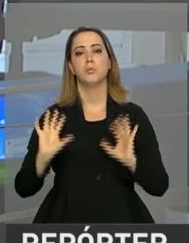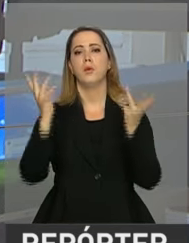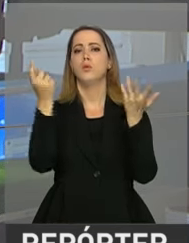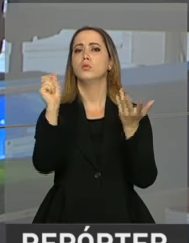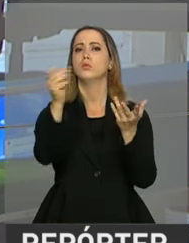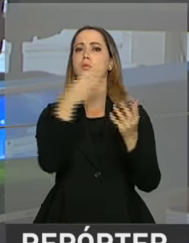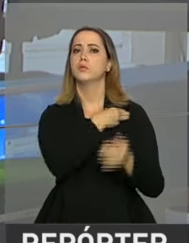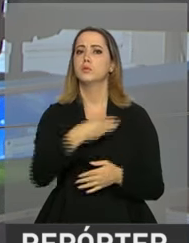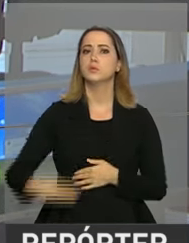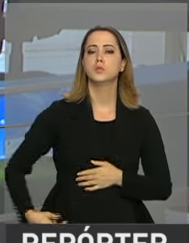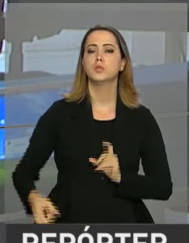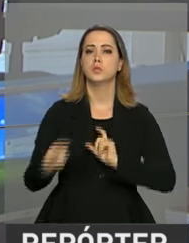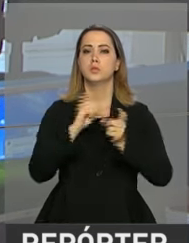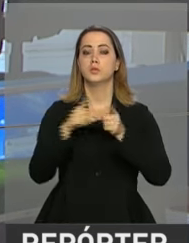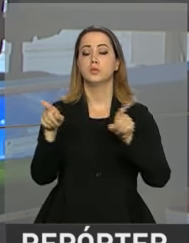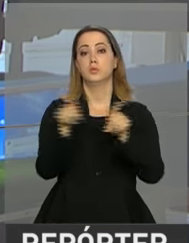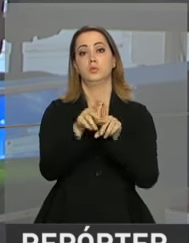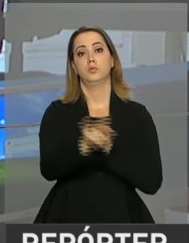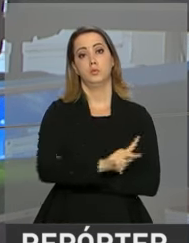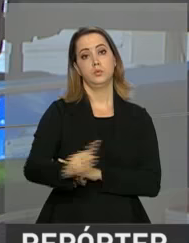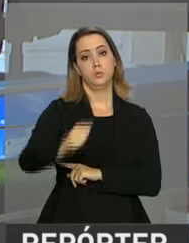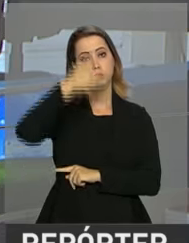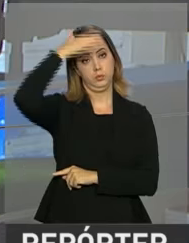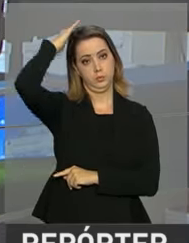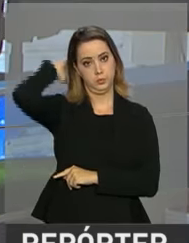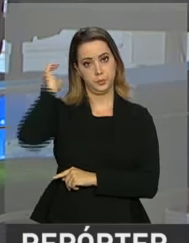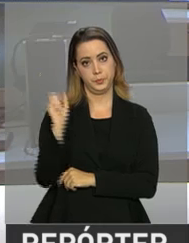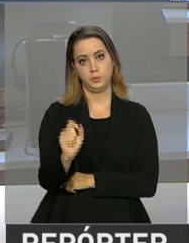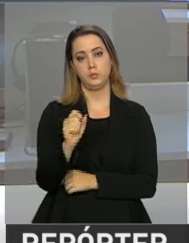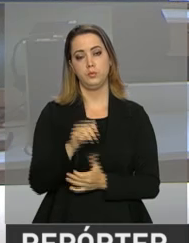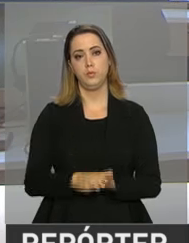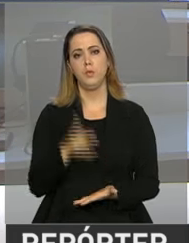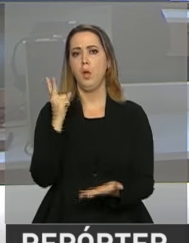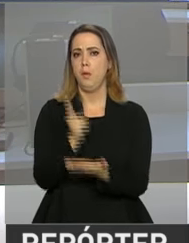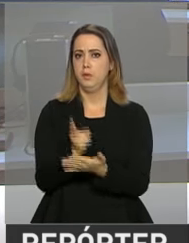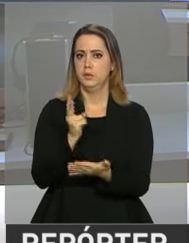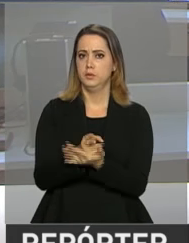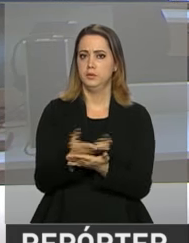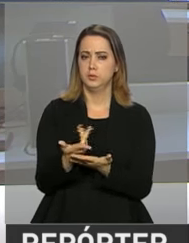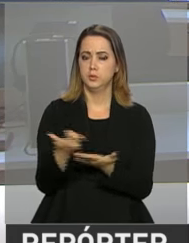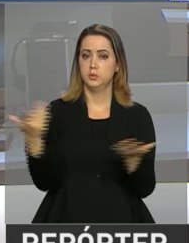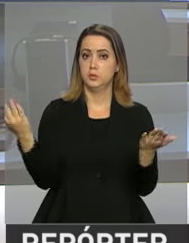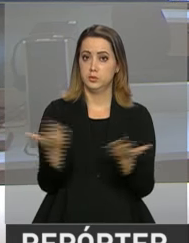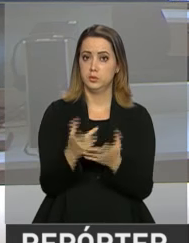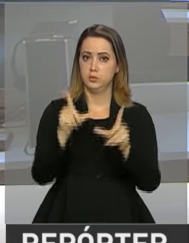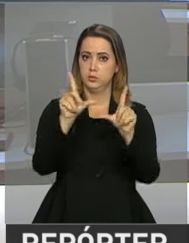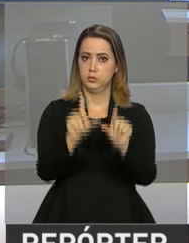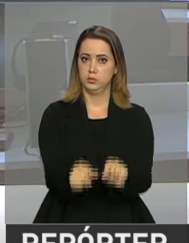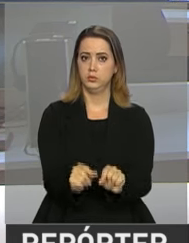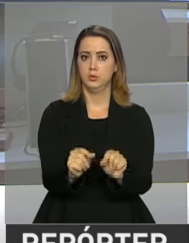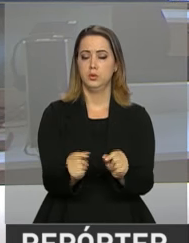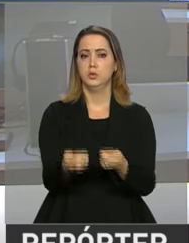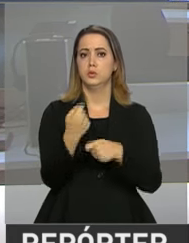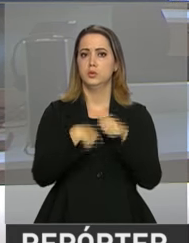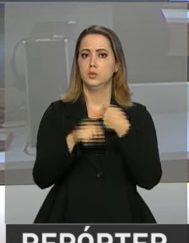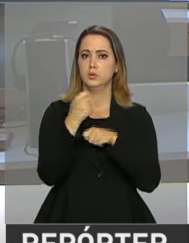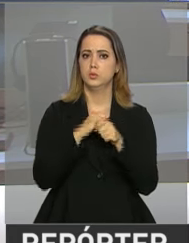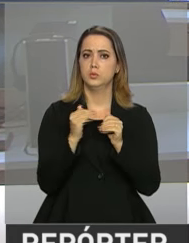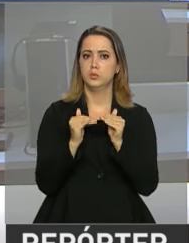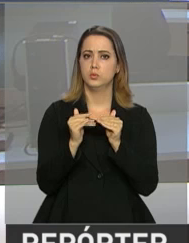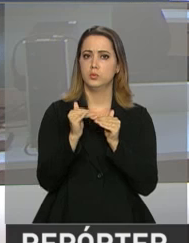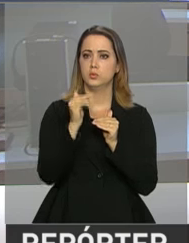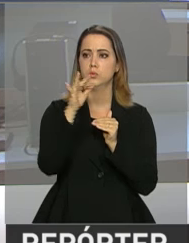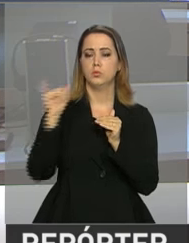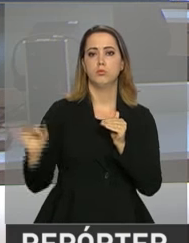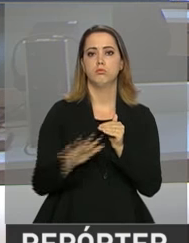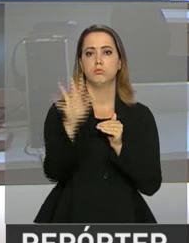Henrique Meirelles, e do presidente da República, Michel Temer. Mesmo com a recente retração da atividade econômica e